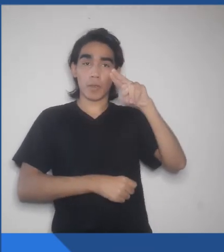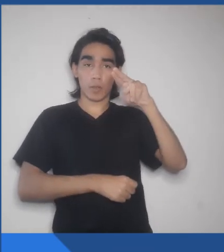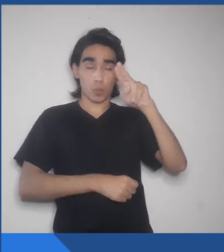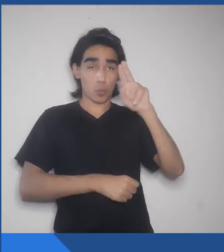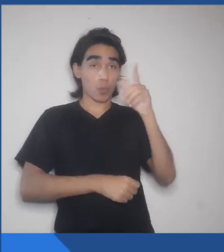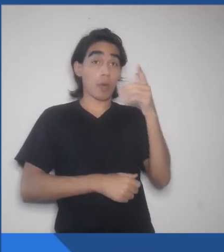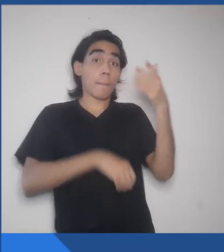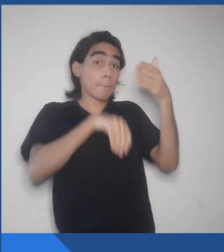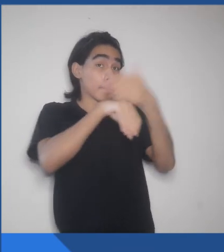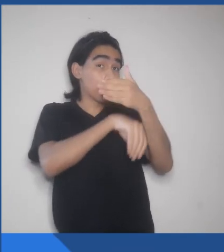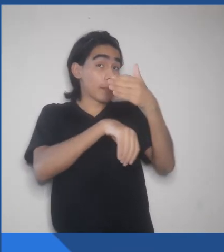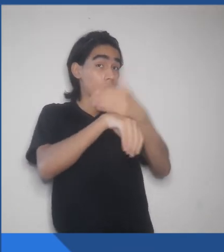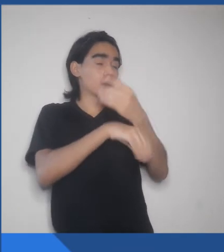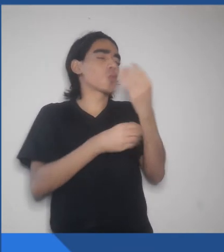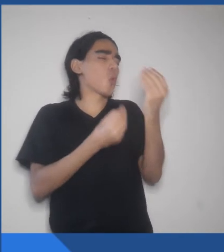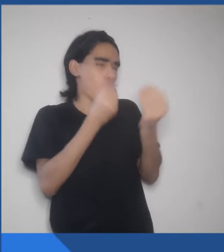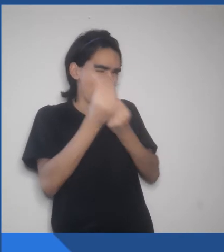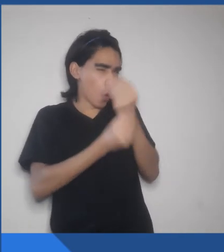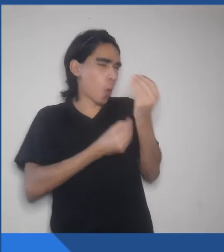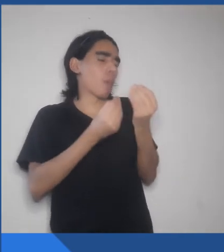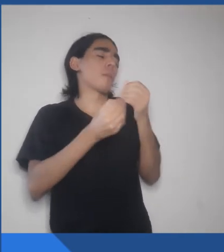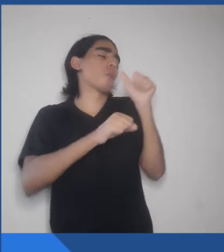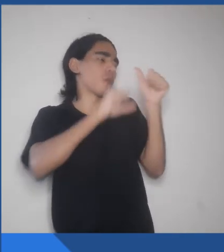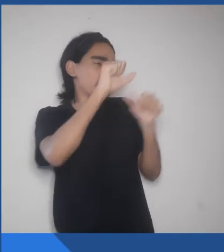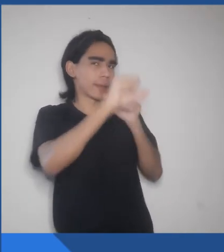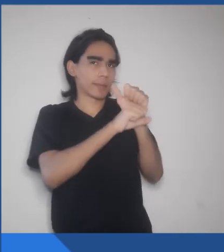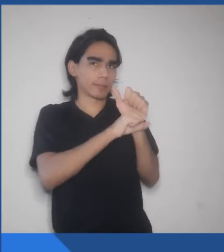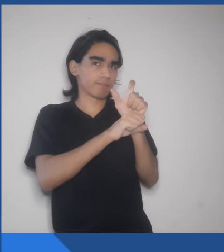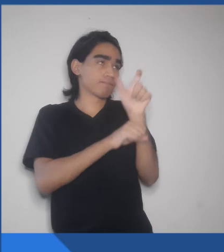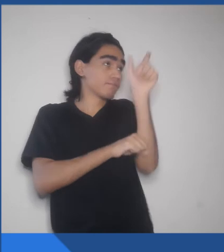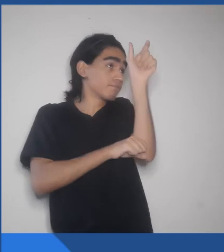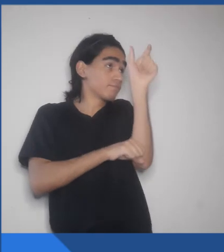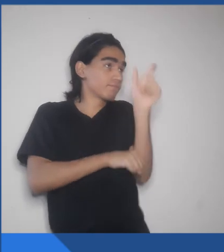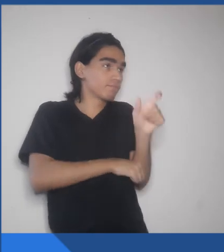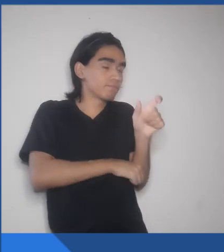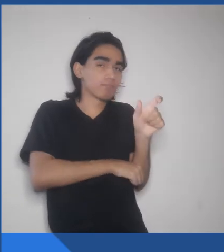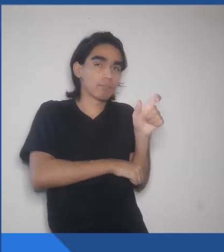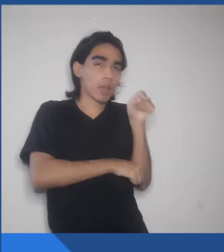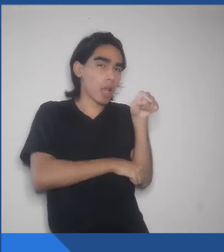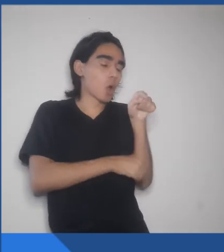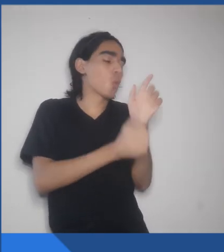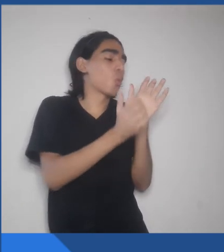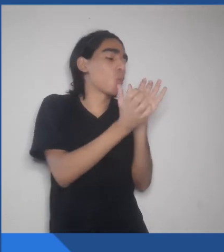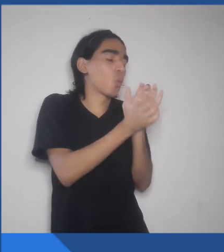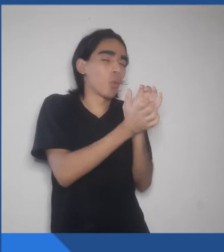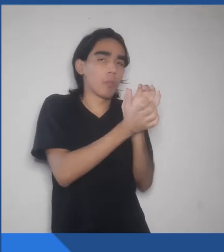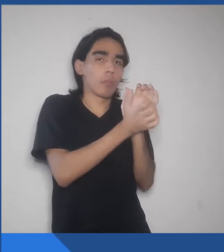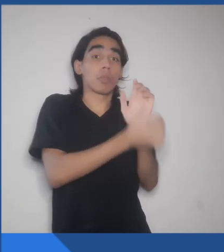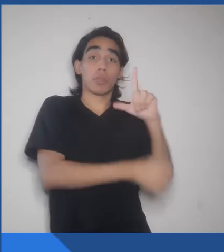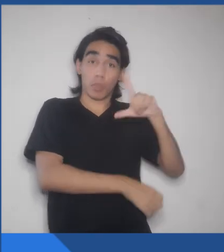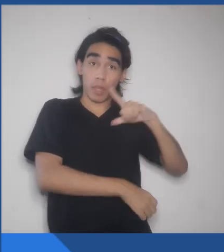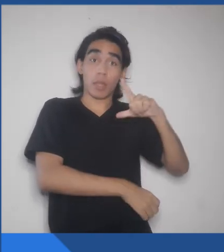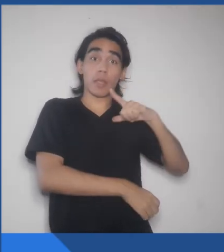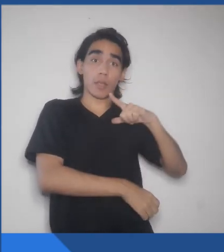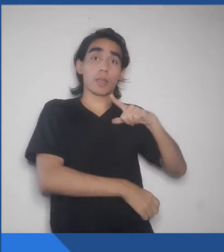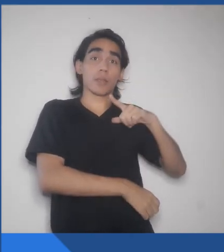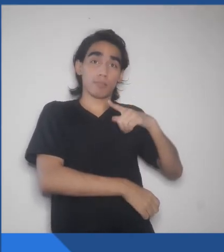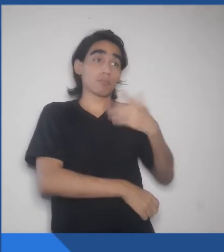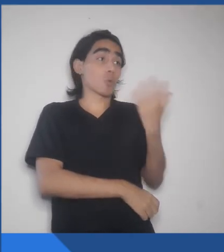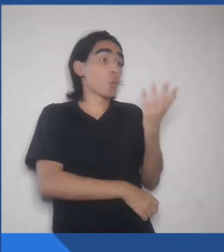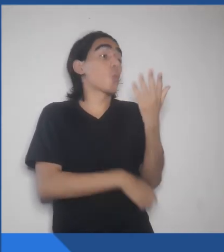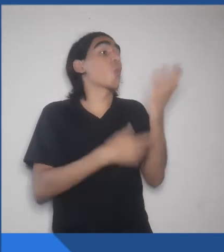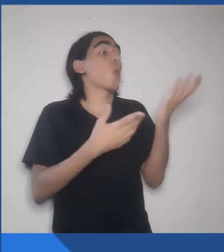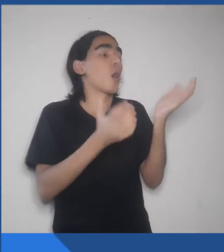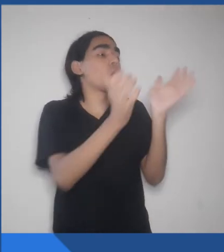mudança. Olha só, a gente tem agora, na coluna grupos, os